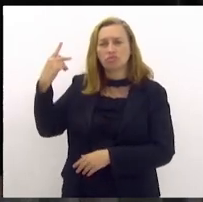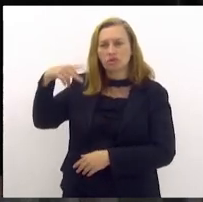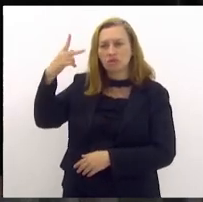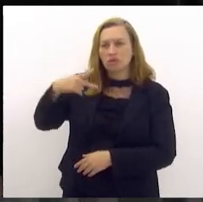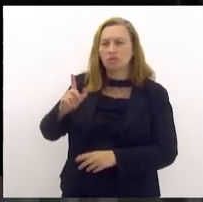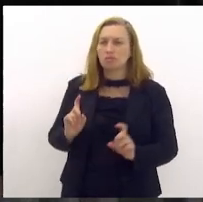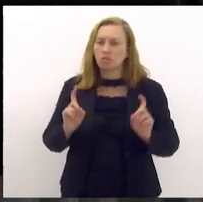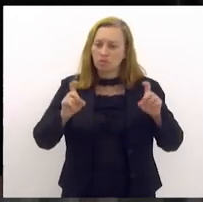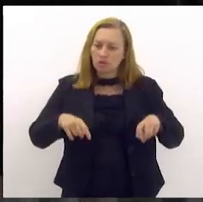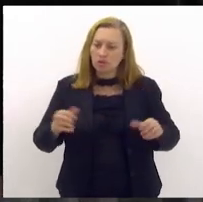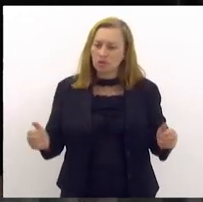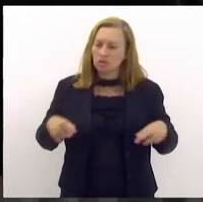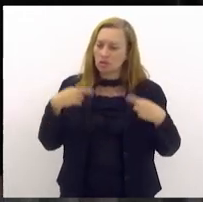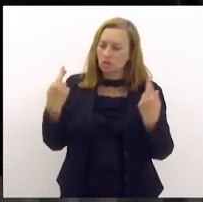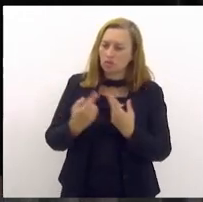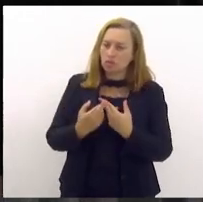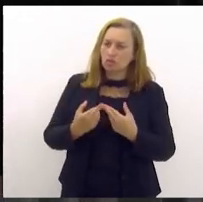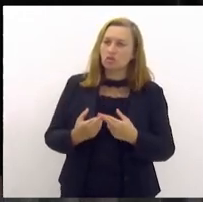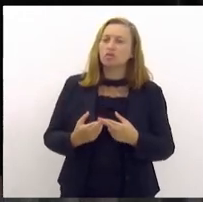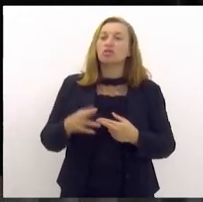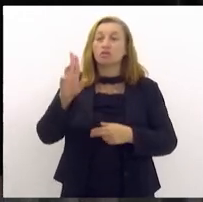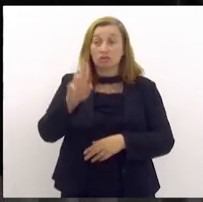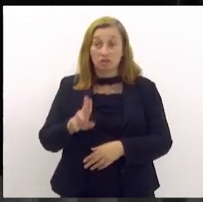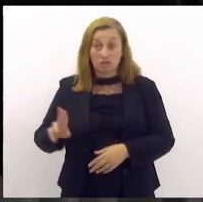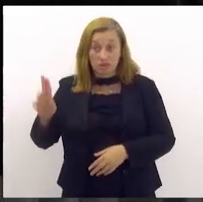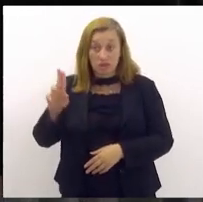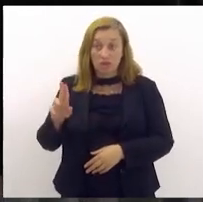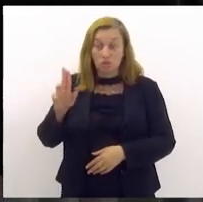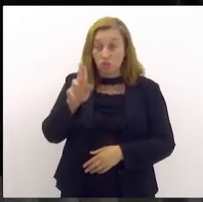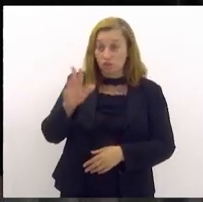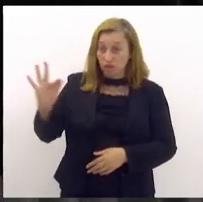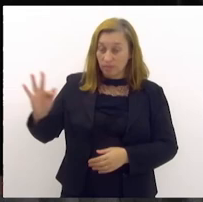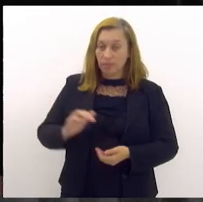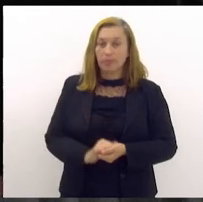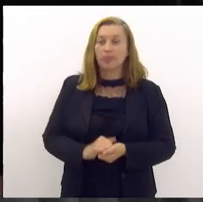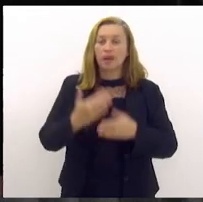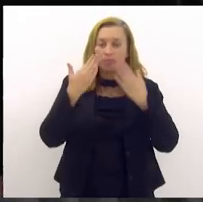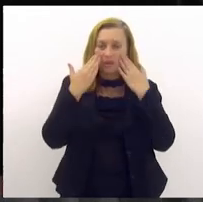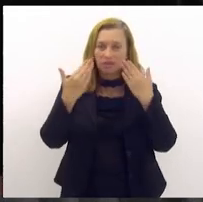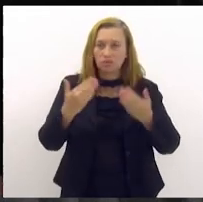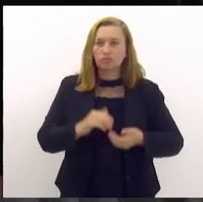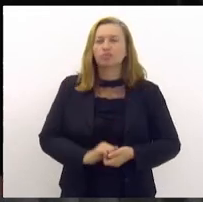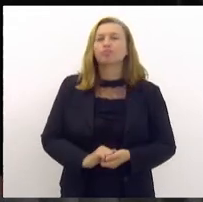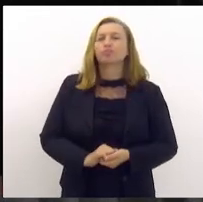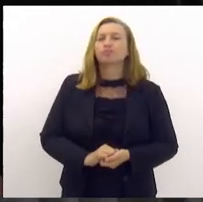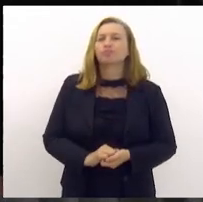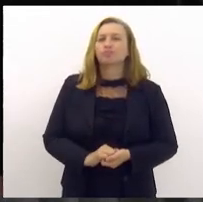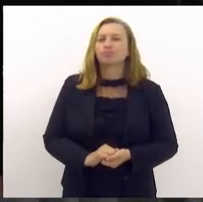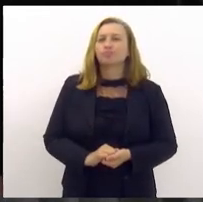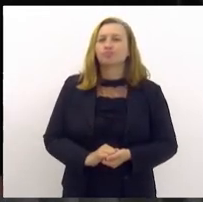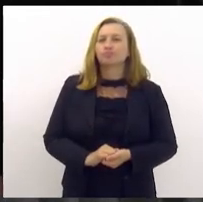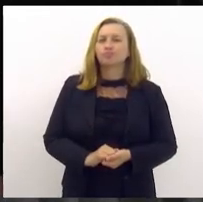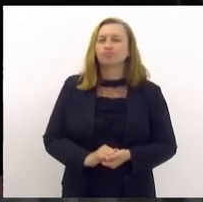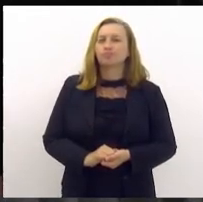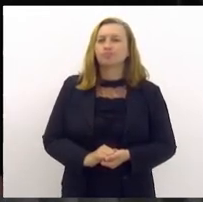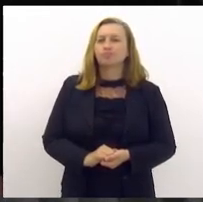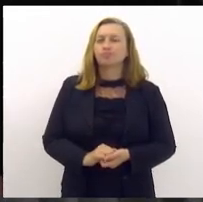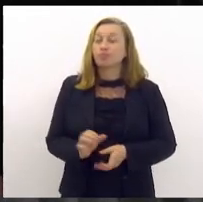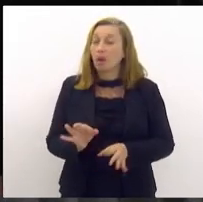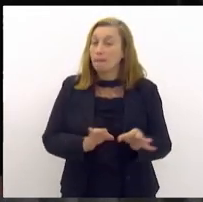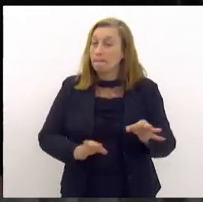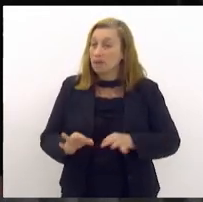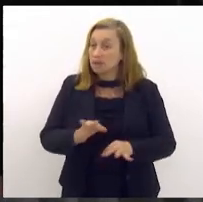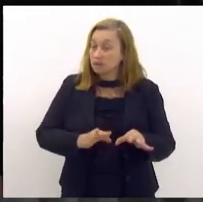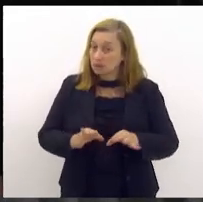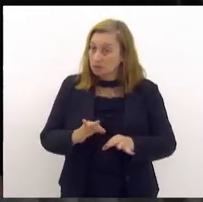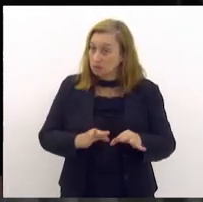meu mandato se reuniu com a Universidade Federal Fluminense, a UF, e apresentou um plano